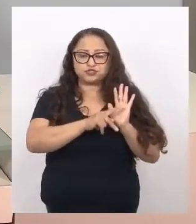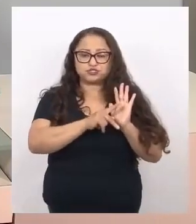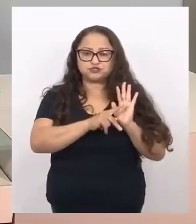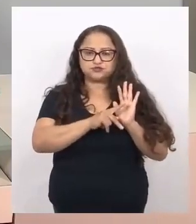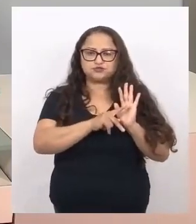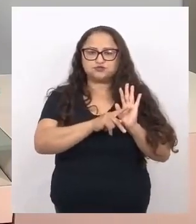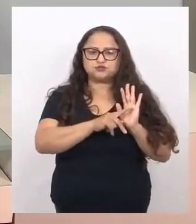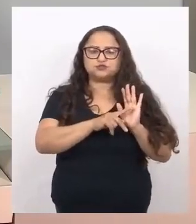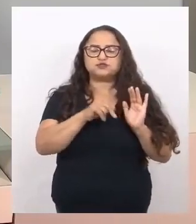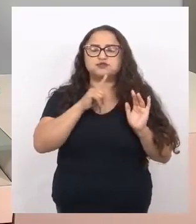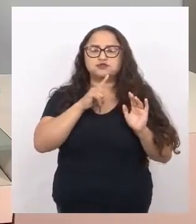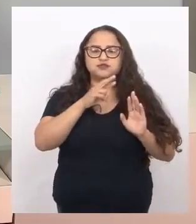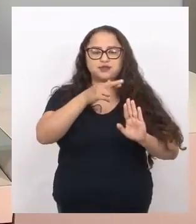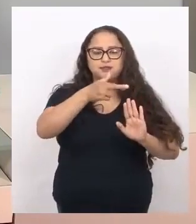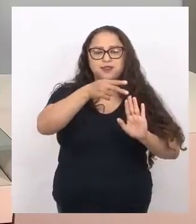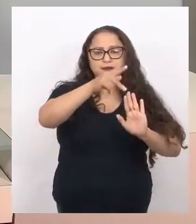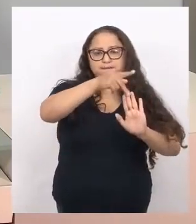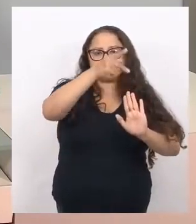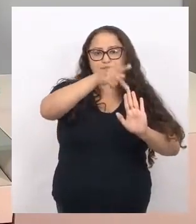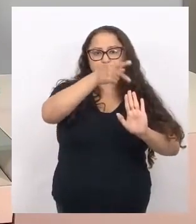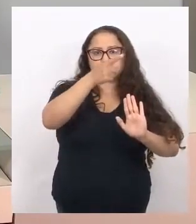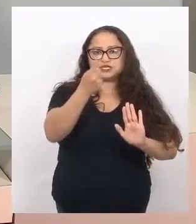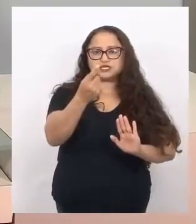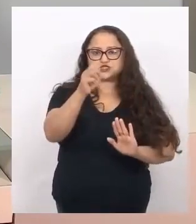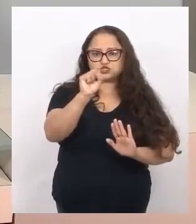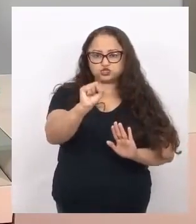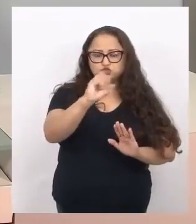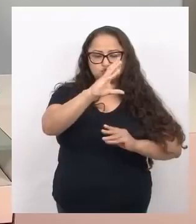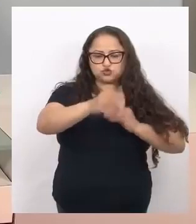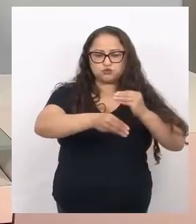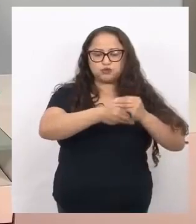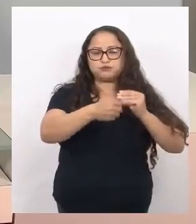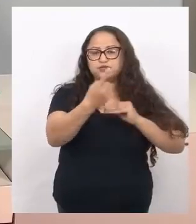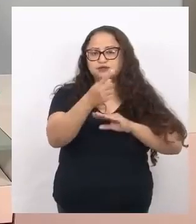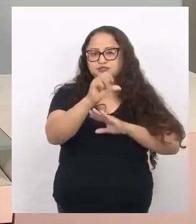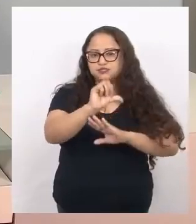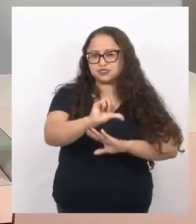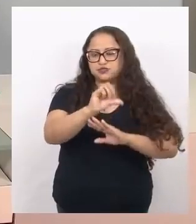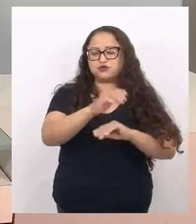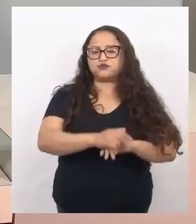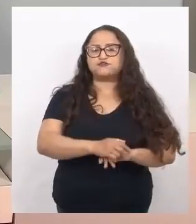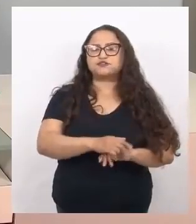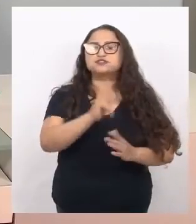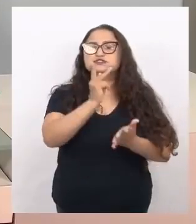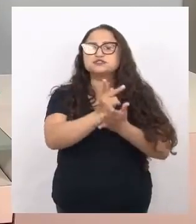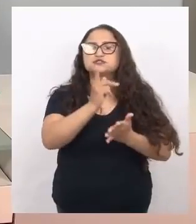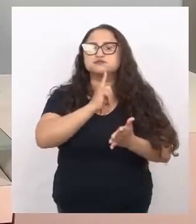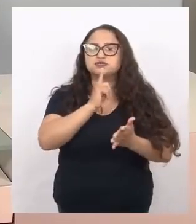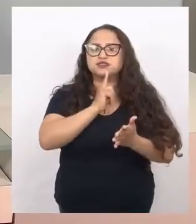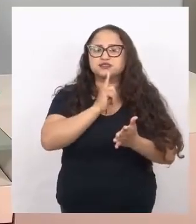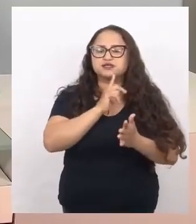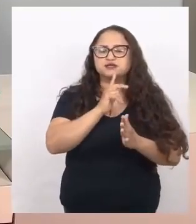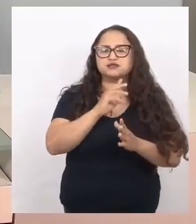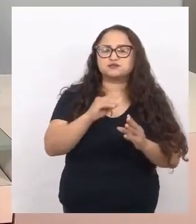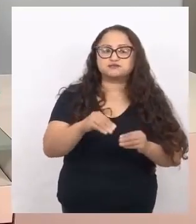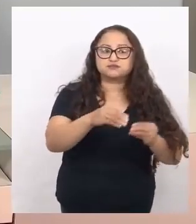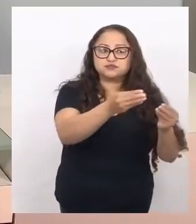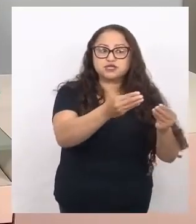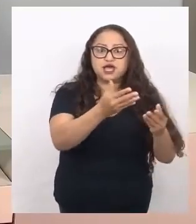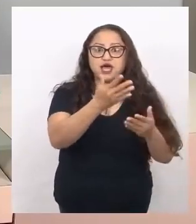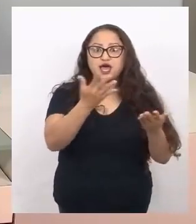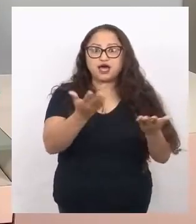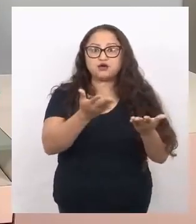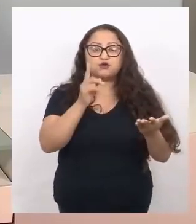na portaria 18, tá? Complementada pela 19. São apenas aqueles projetos que a gente vai fazer atribuição agora no